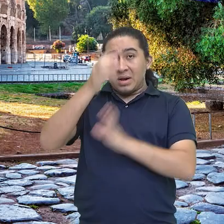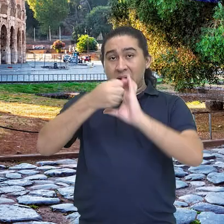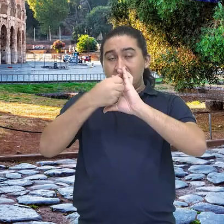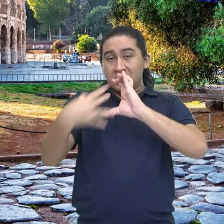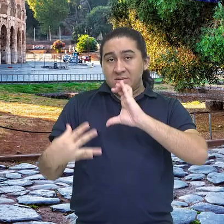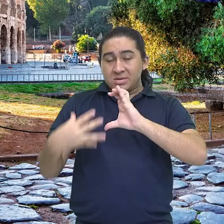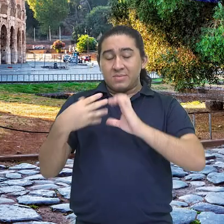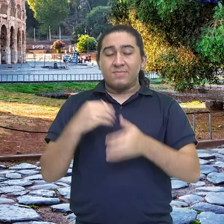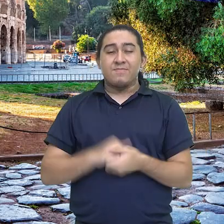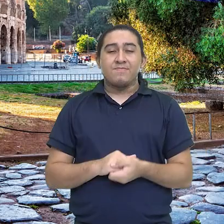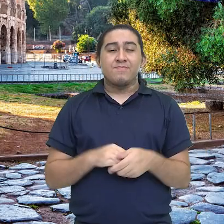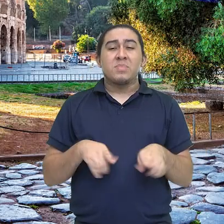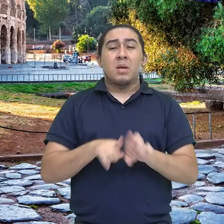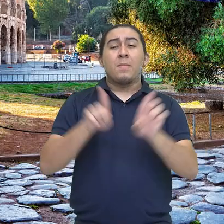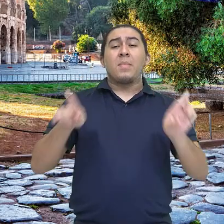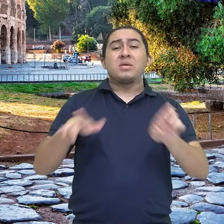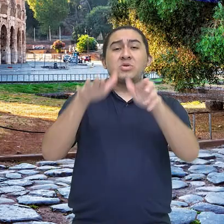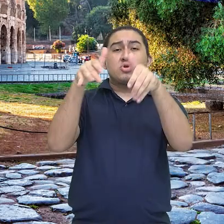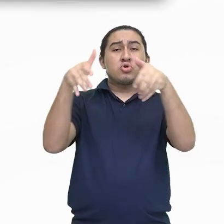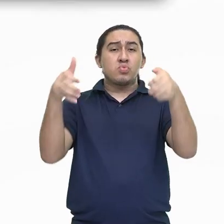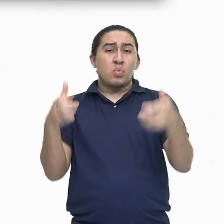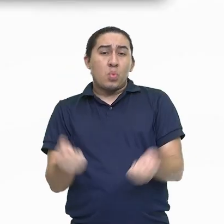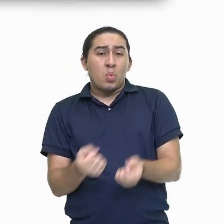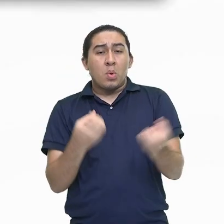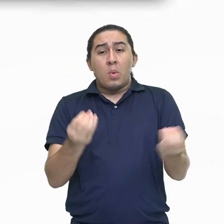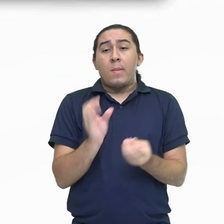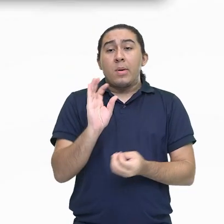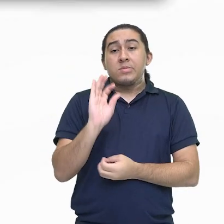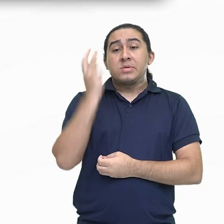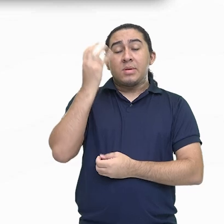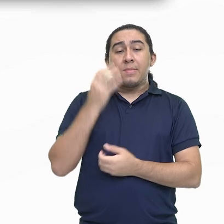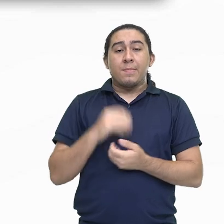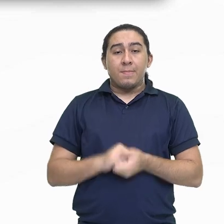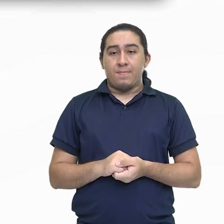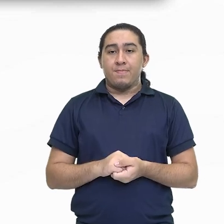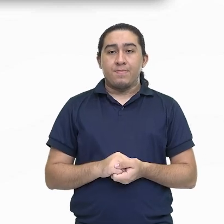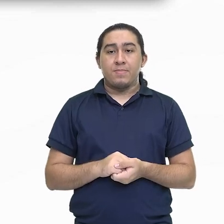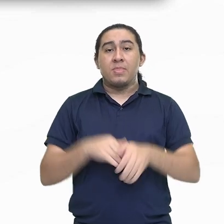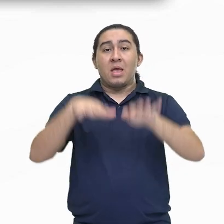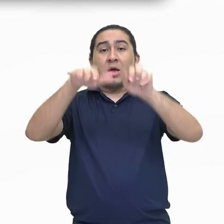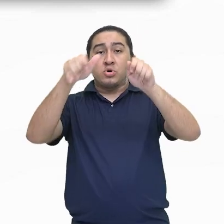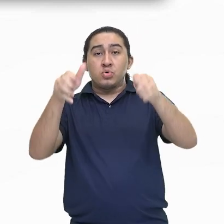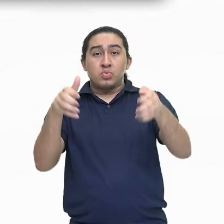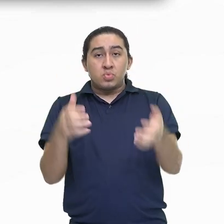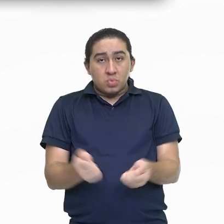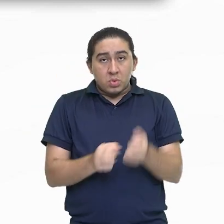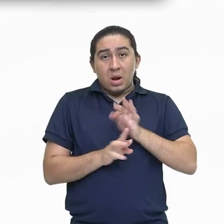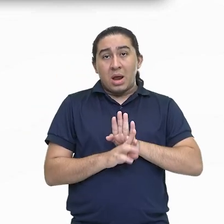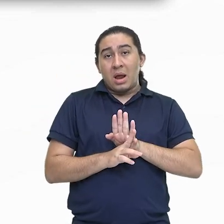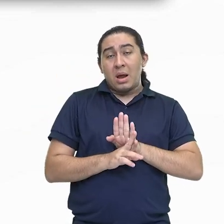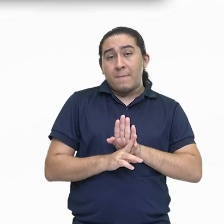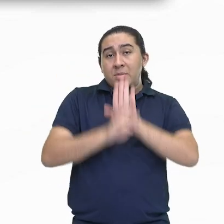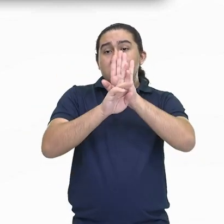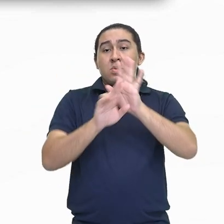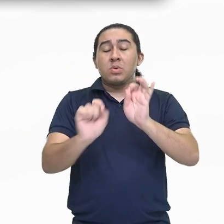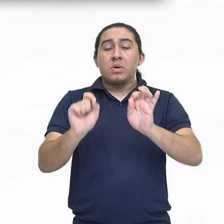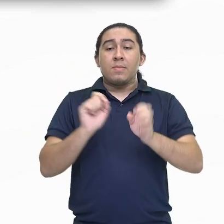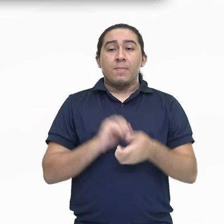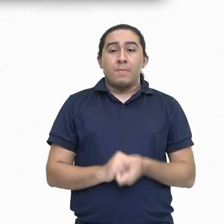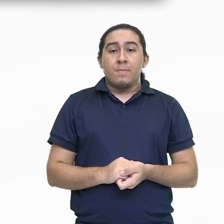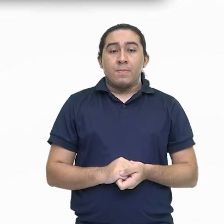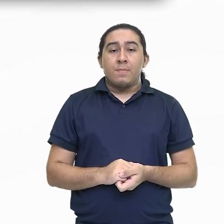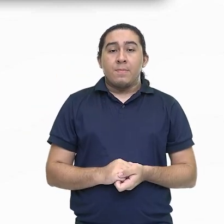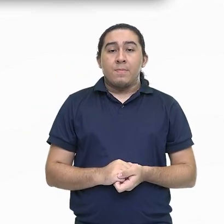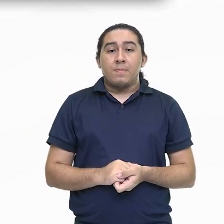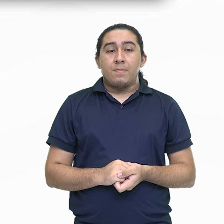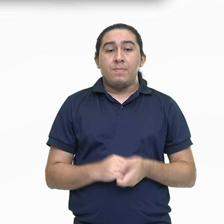a escultura romana, como que ela acontecia? A escultura romana, ela representava os traços da